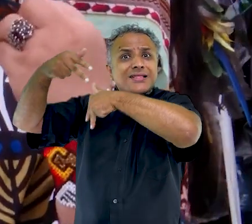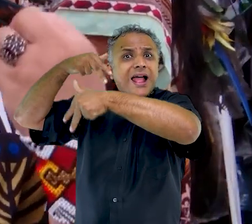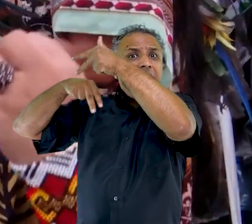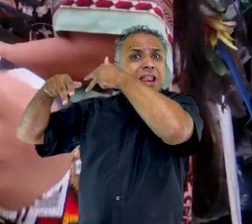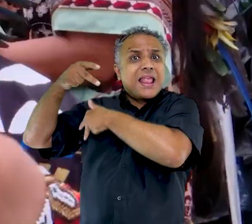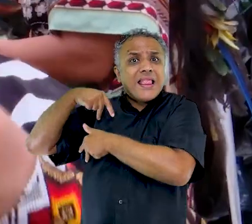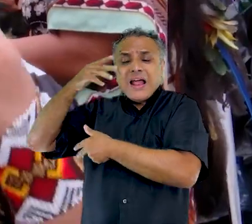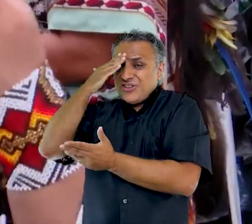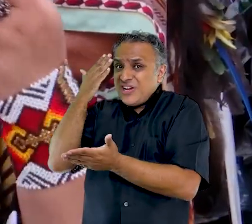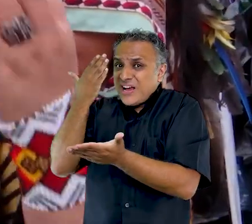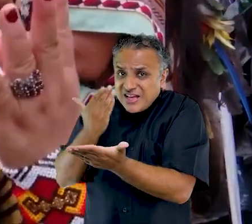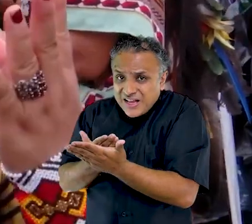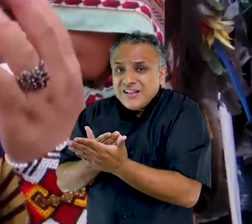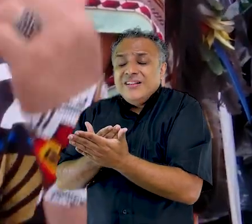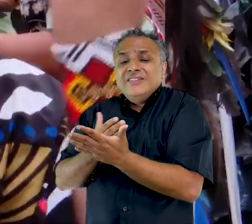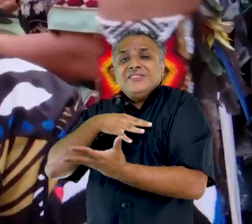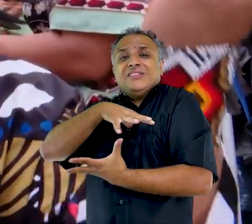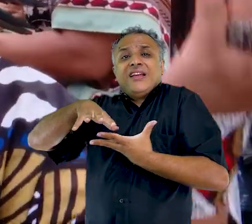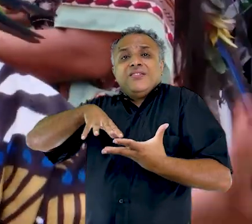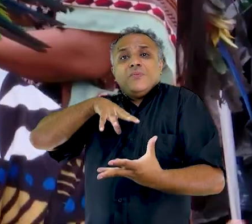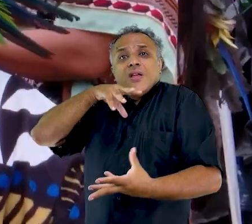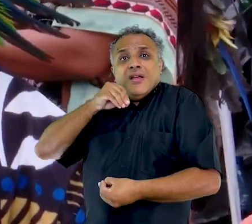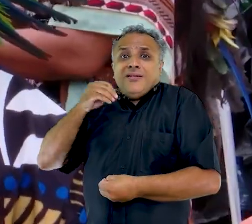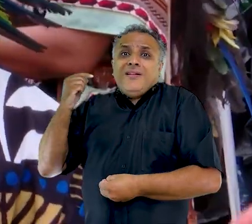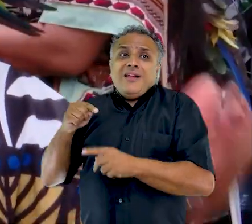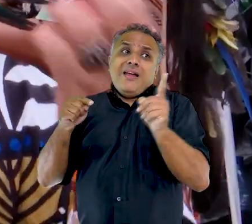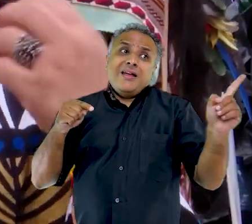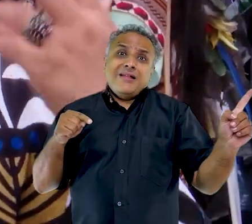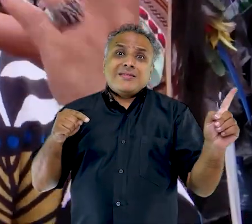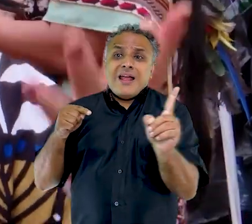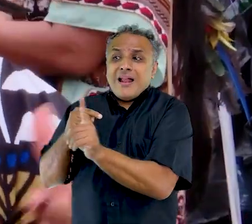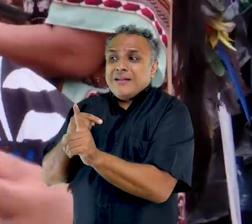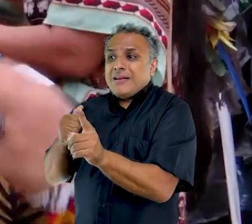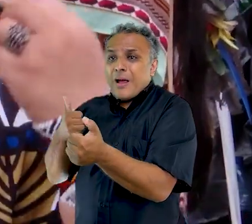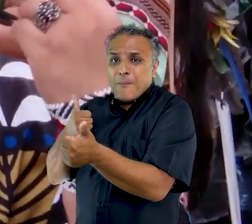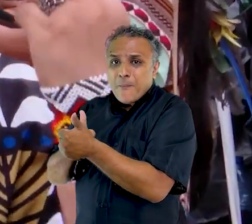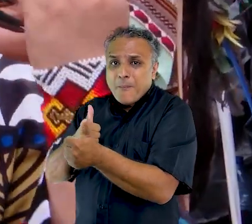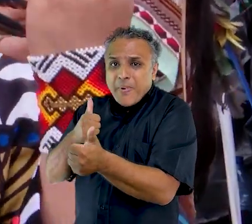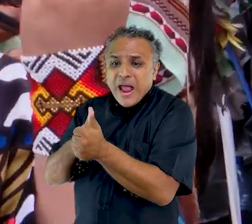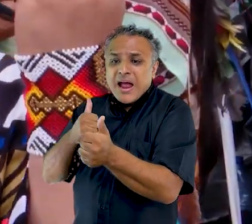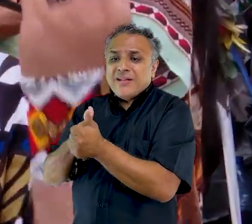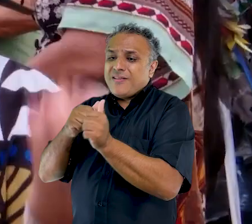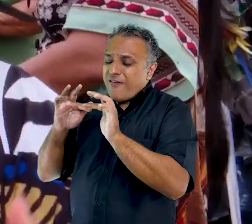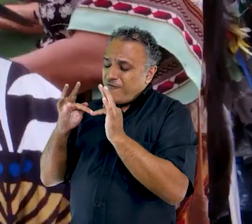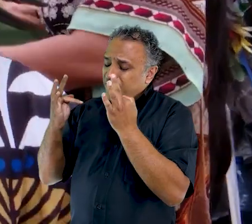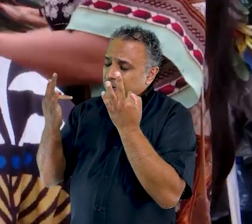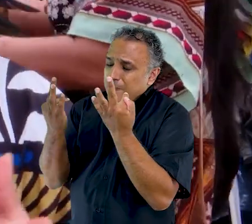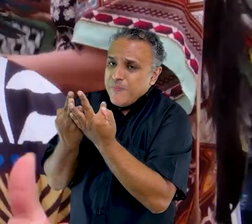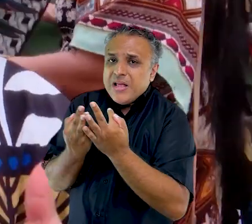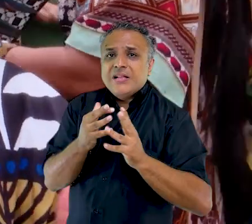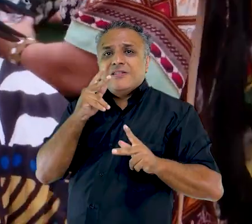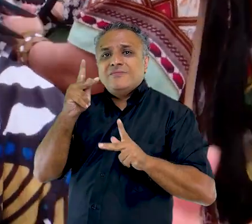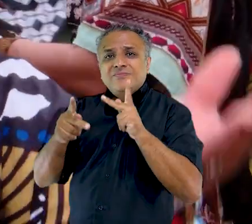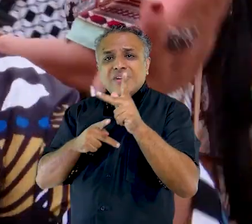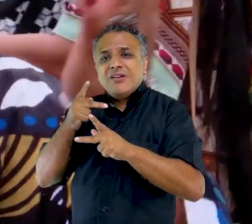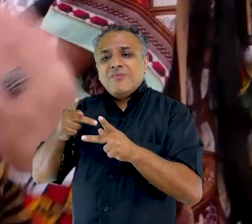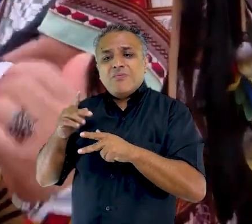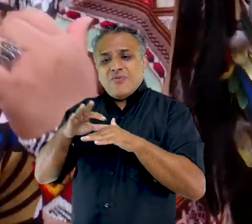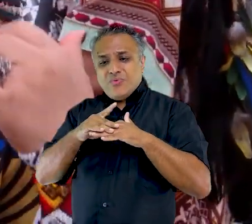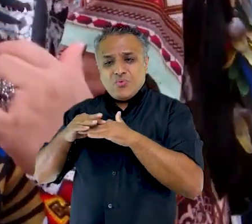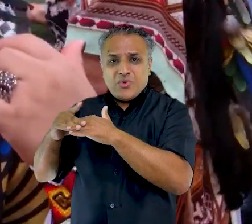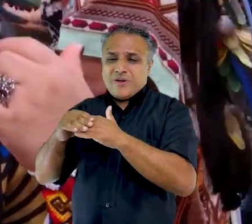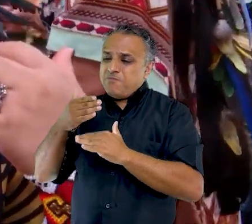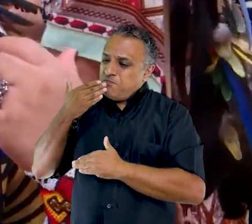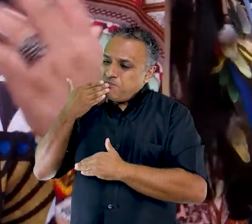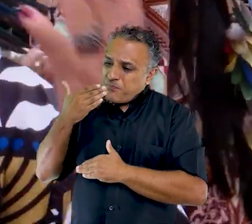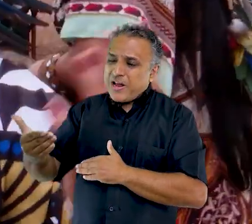acredita na espiritualidade, que ele estando ali perto, se tem uma família, se tem alguém do povo doente, a gente pede